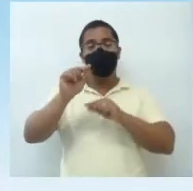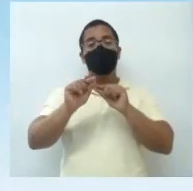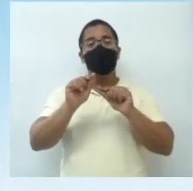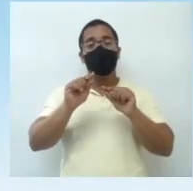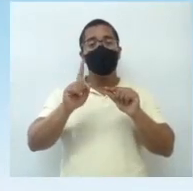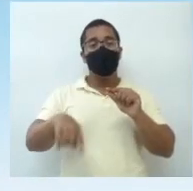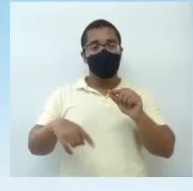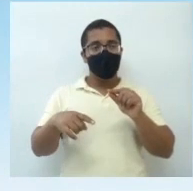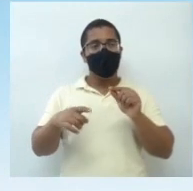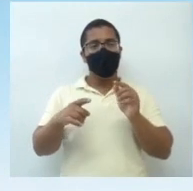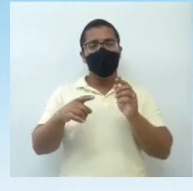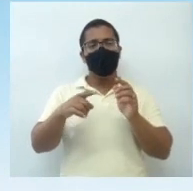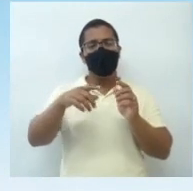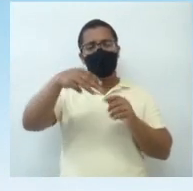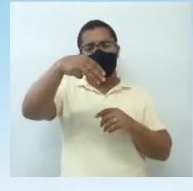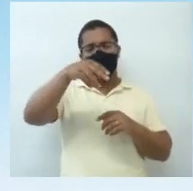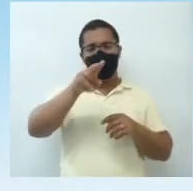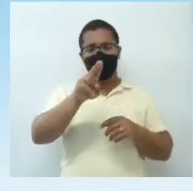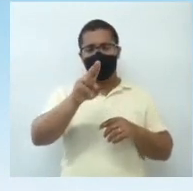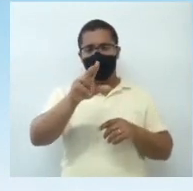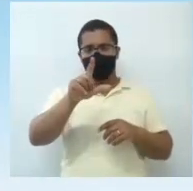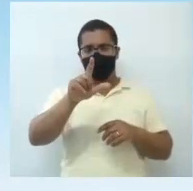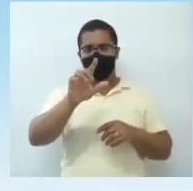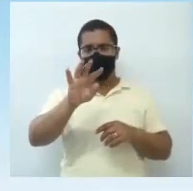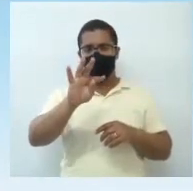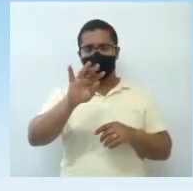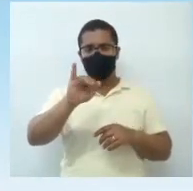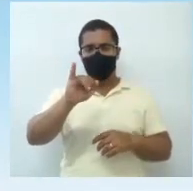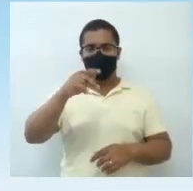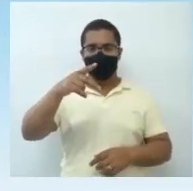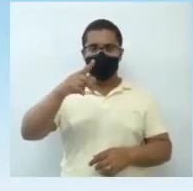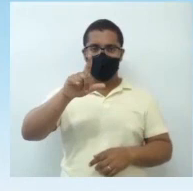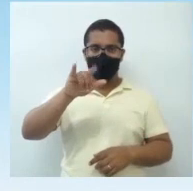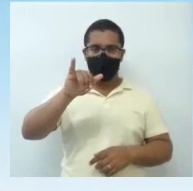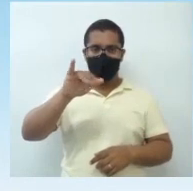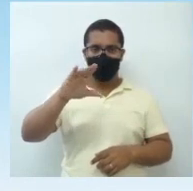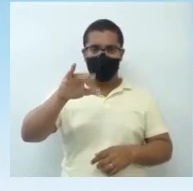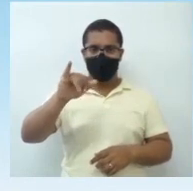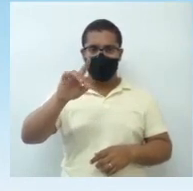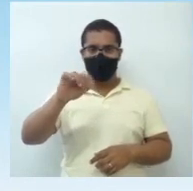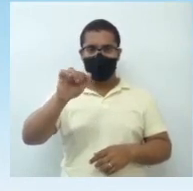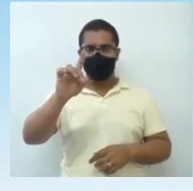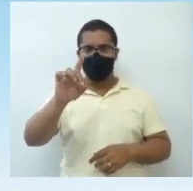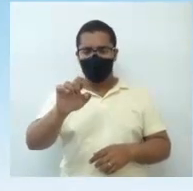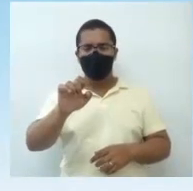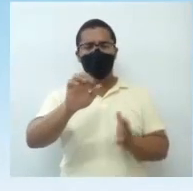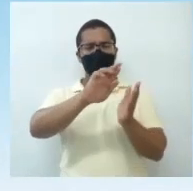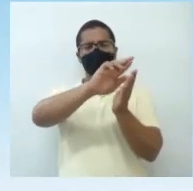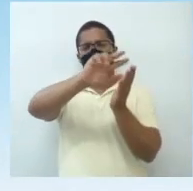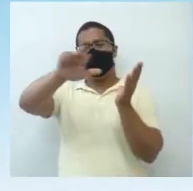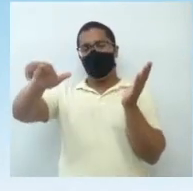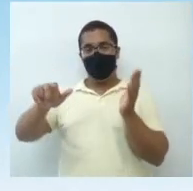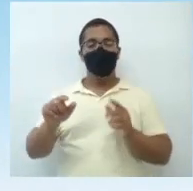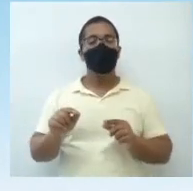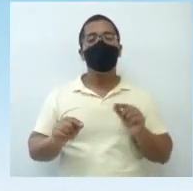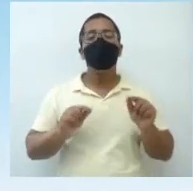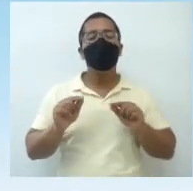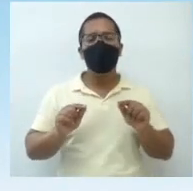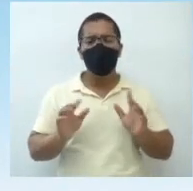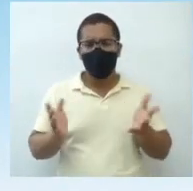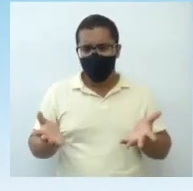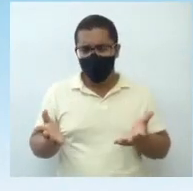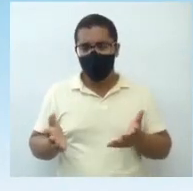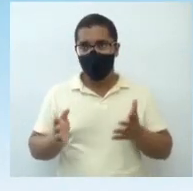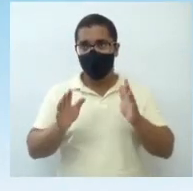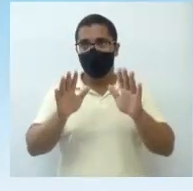chamou de multiplicidade o que seria isso Professor Vamos pensar um pouquinho aqui agora comigo